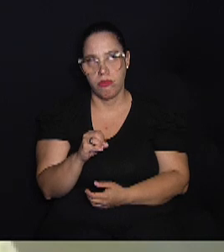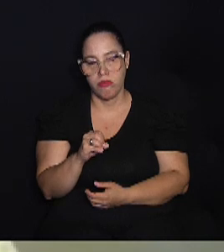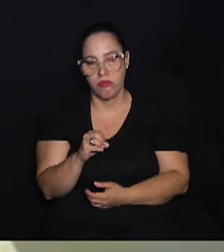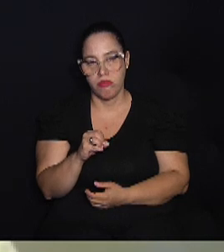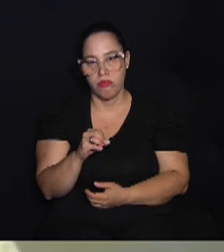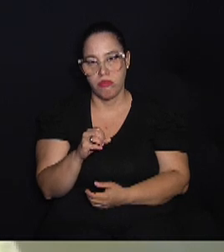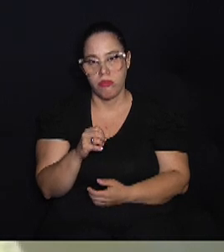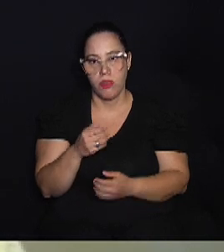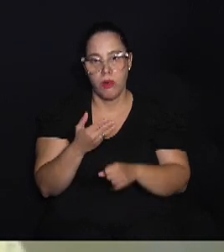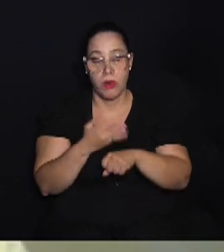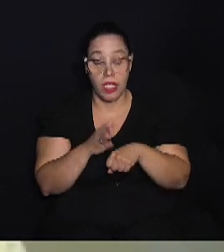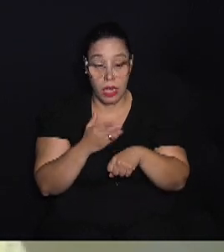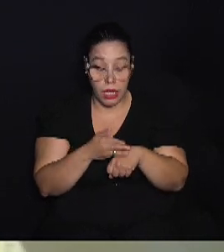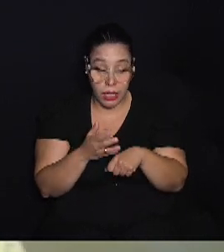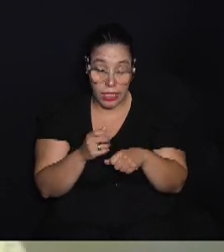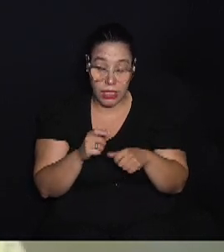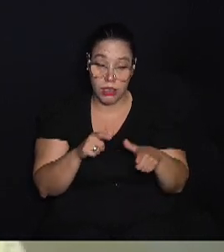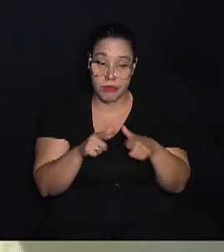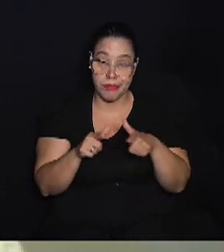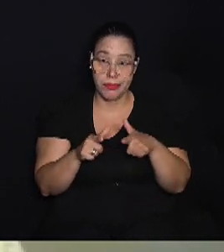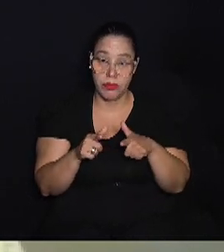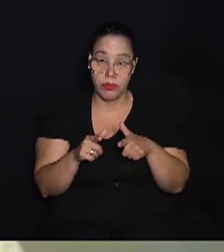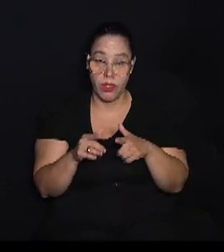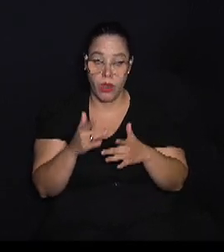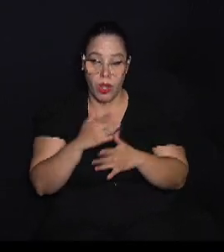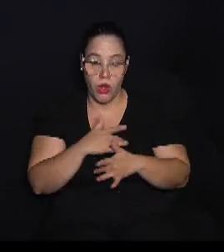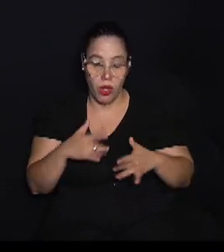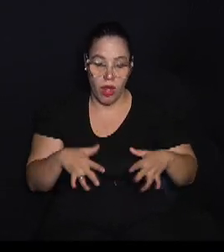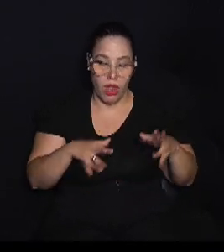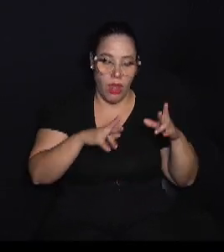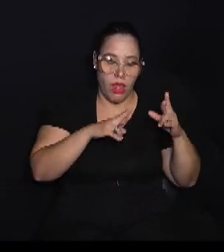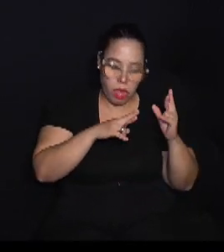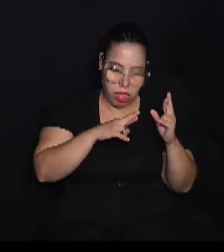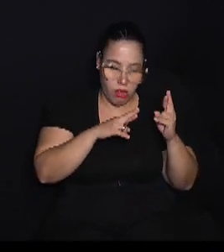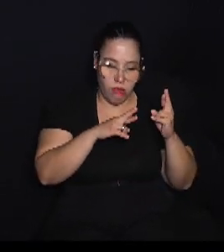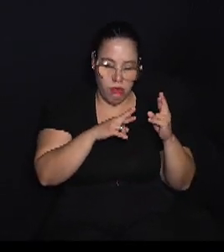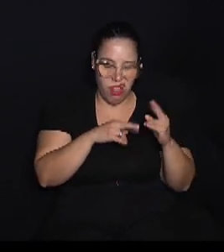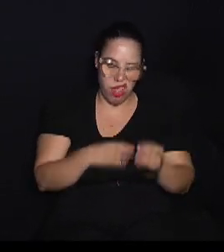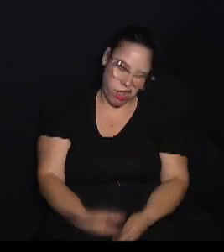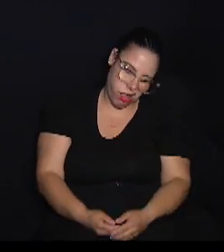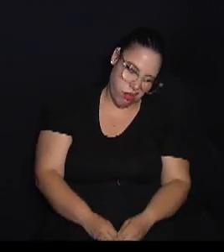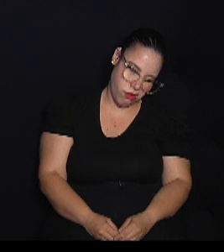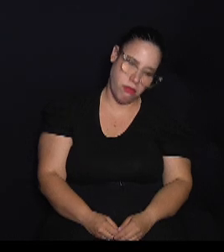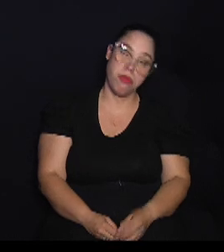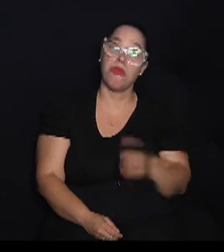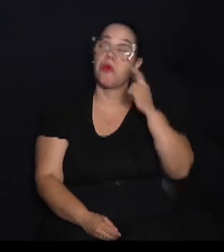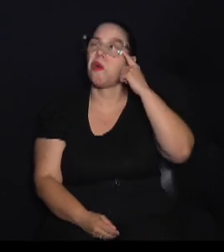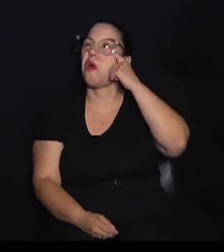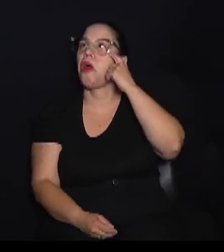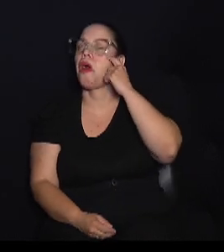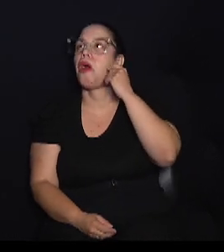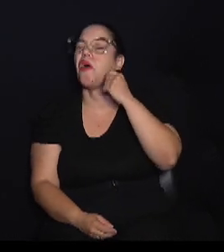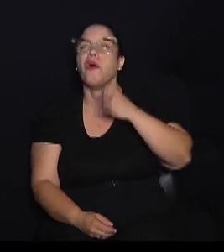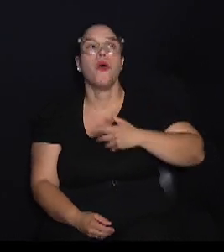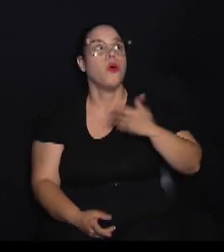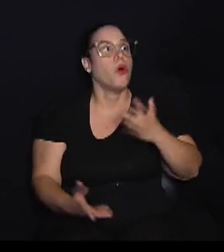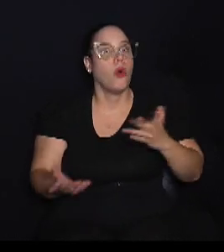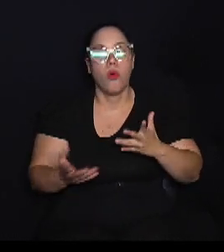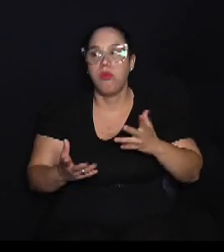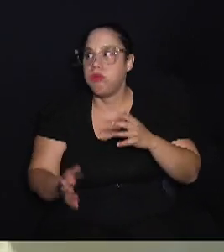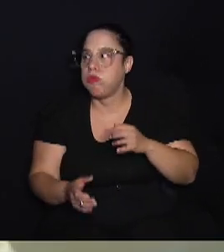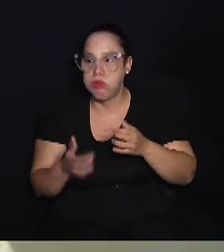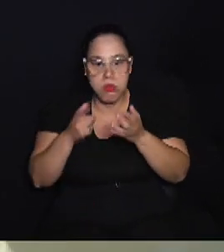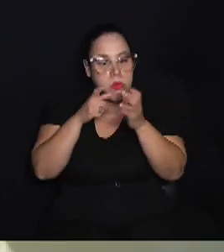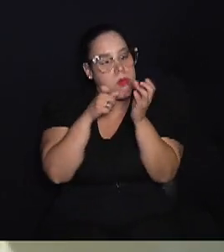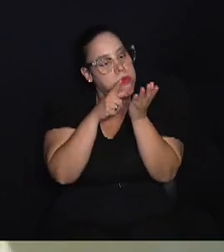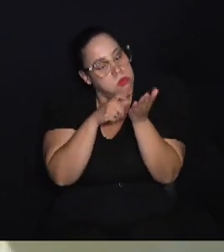mais tempo de preparo. A qualidade de sono piorou, a gente dorme poucas horas, a gente faz estímulo até a hora de dormir com